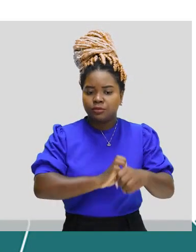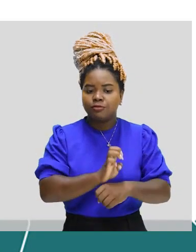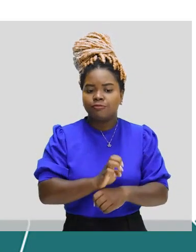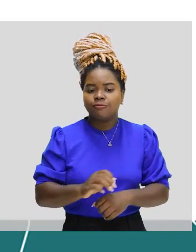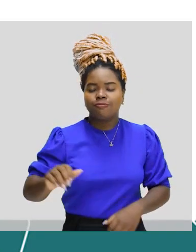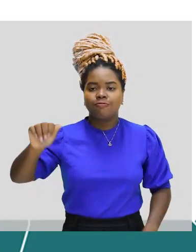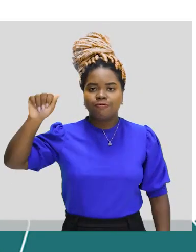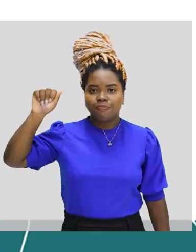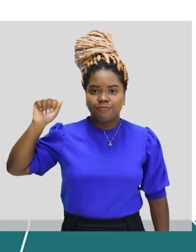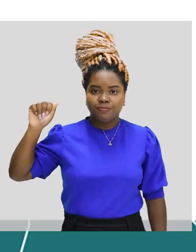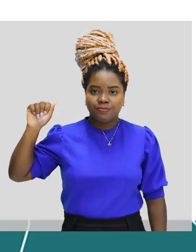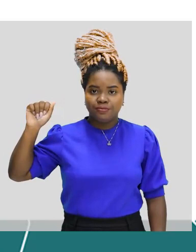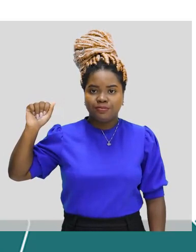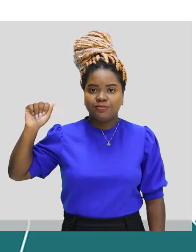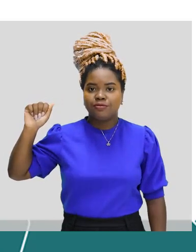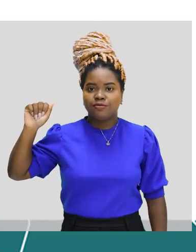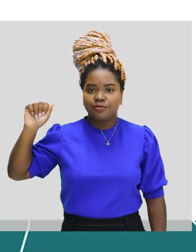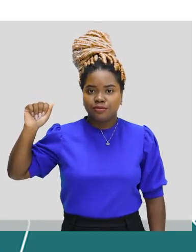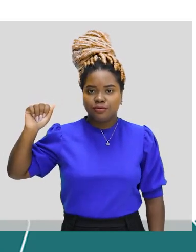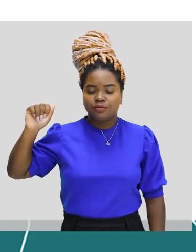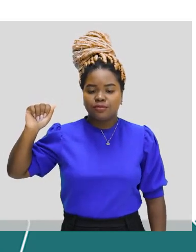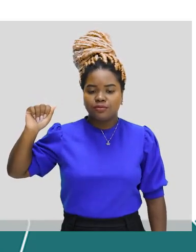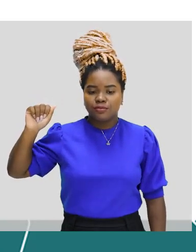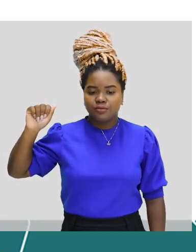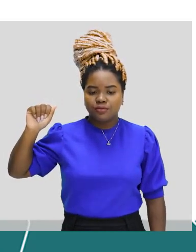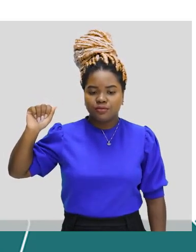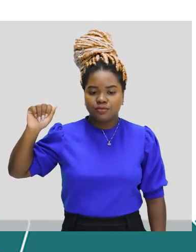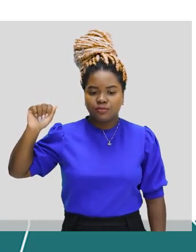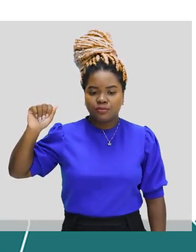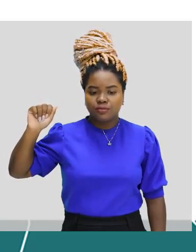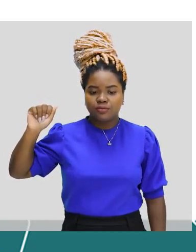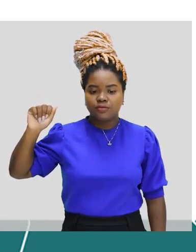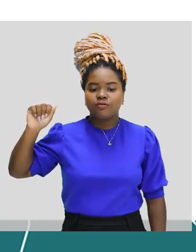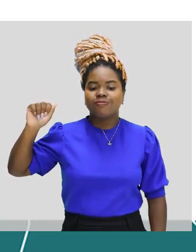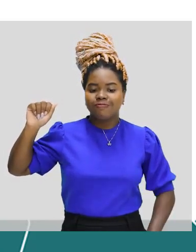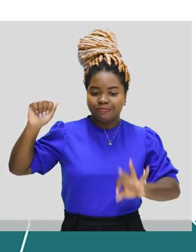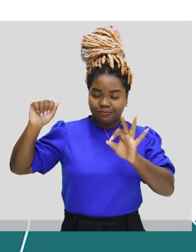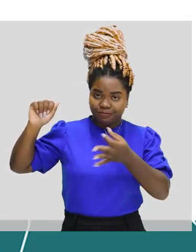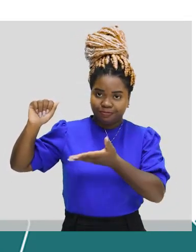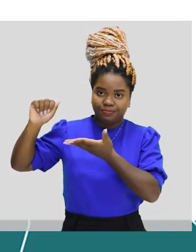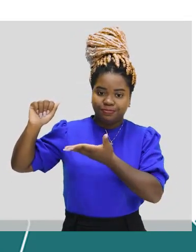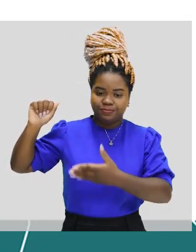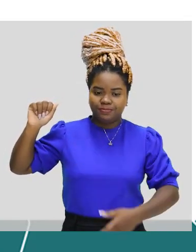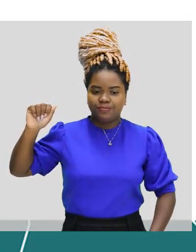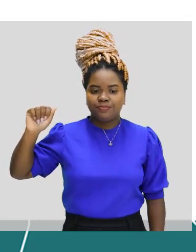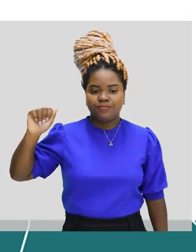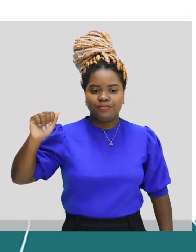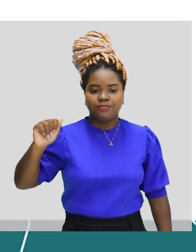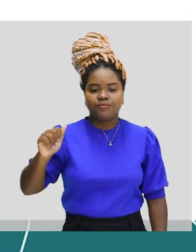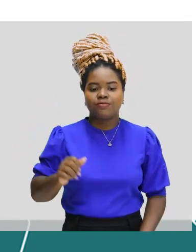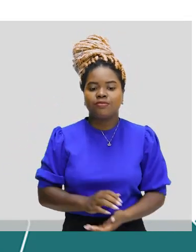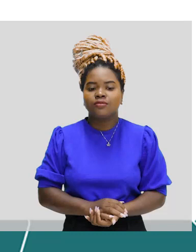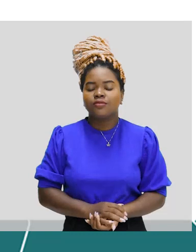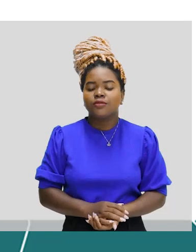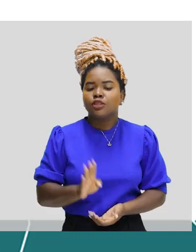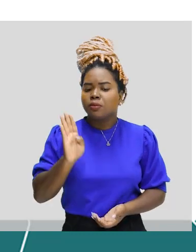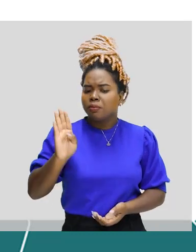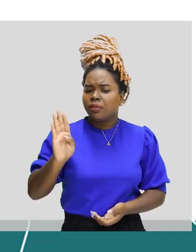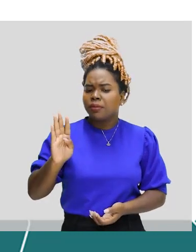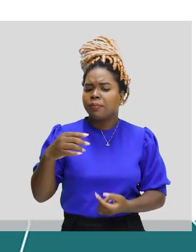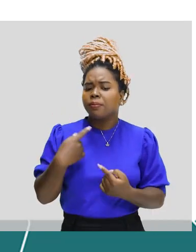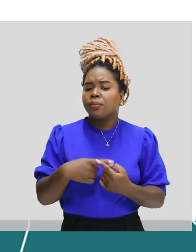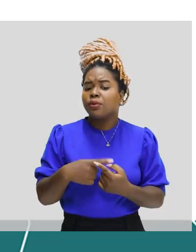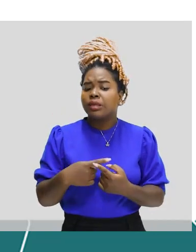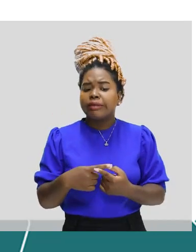é o Millikan, tá ok? Então, o Millikan lá na letra A, ele que foi responsável, né? Vamos falar dos outros.